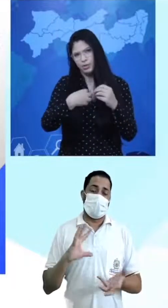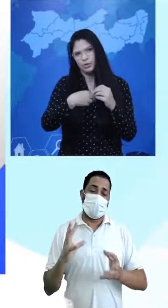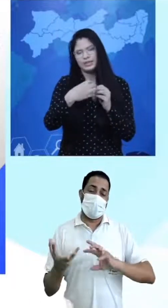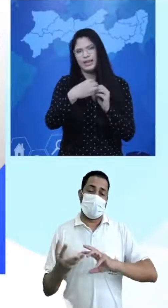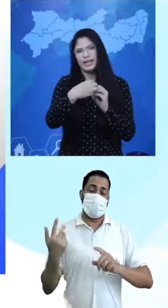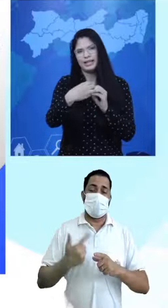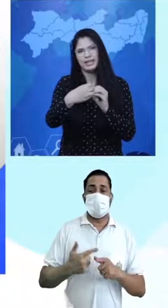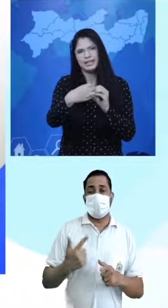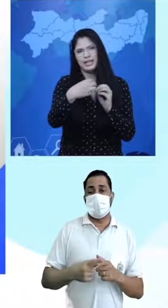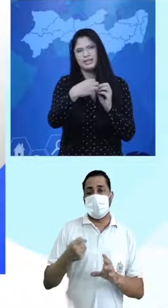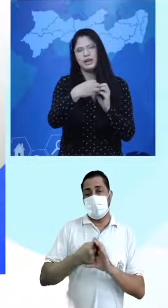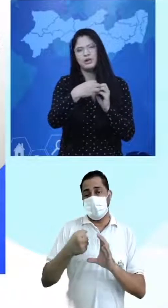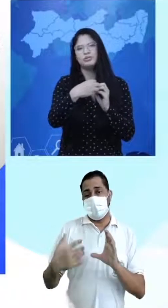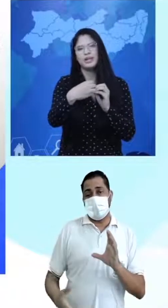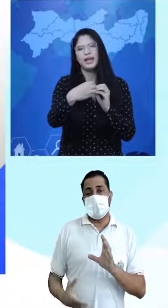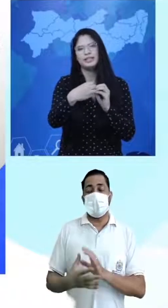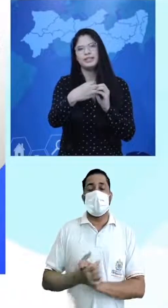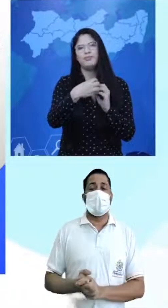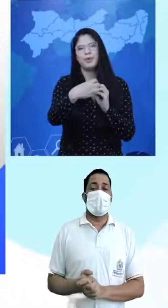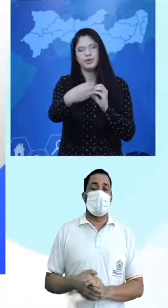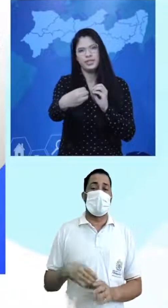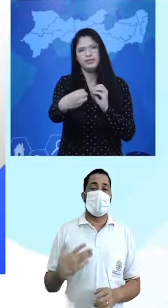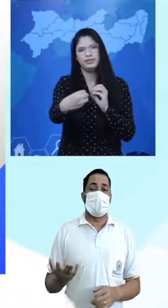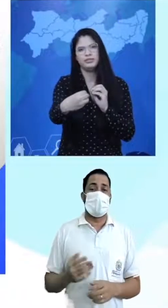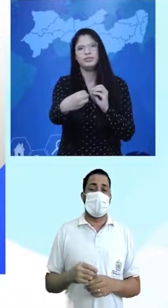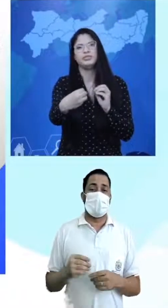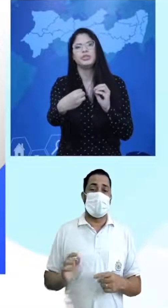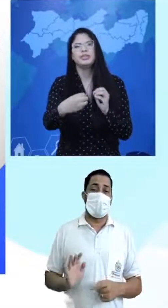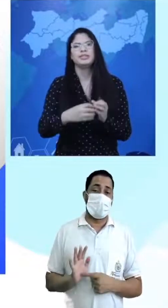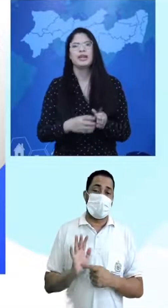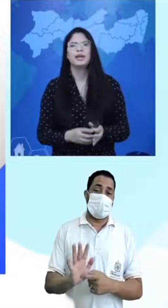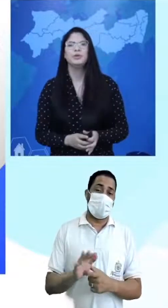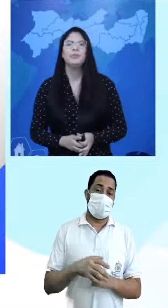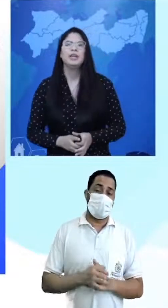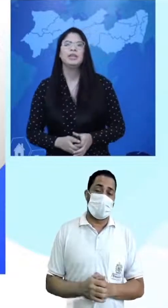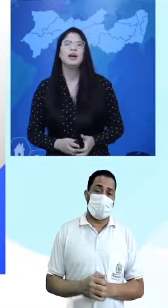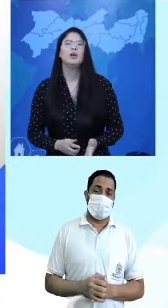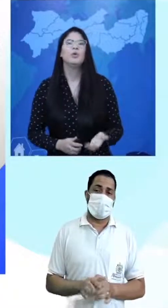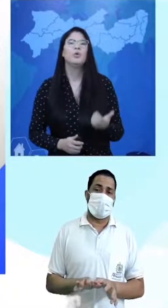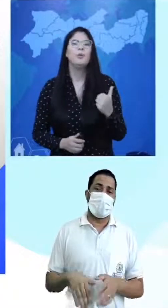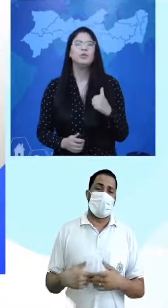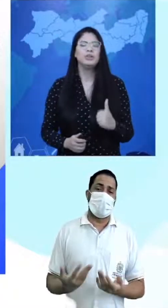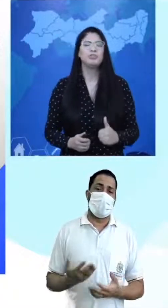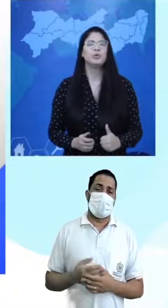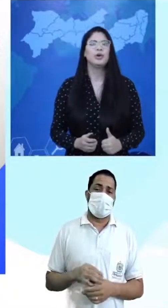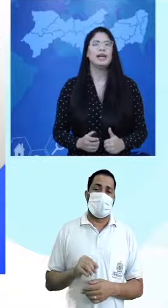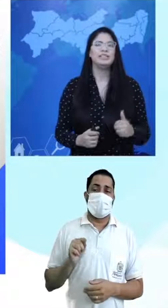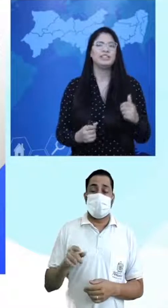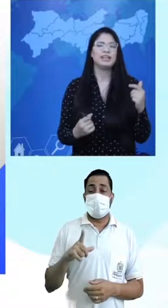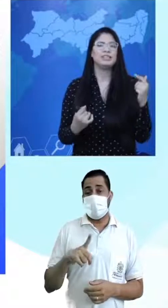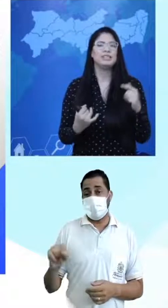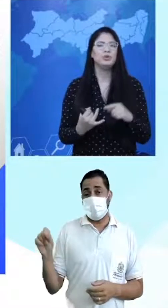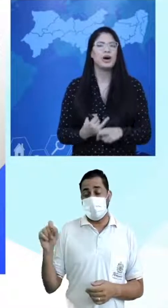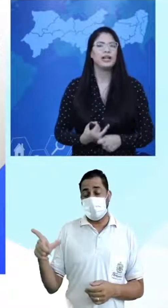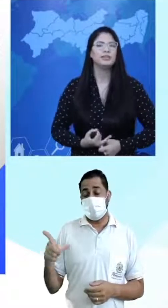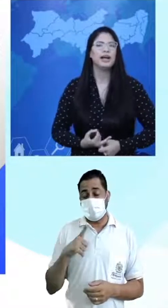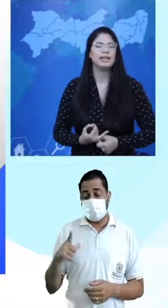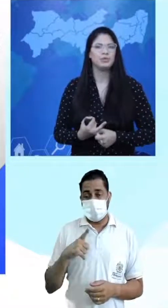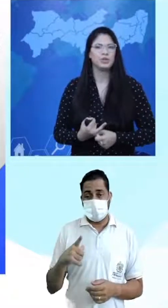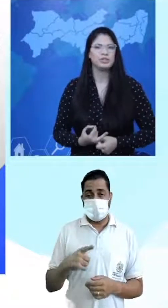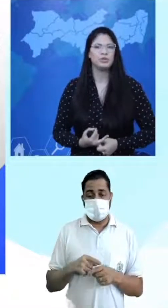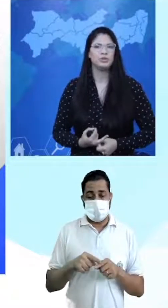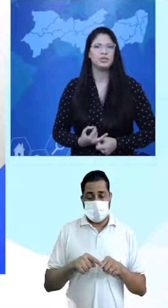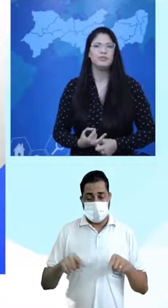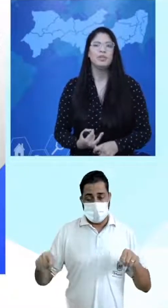por conta da caracterização dessas projetantes, certo? Então, o ponto de fuga ele está situado na linha